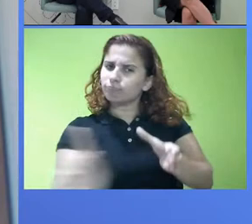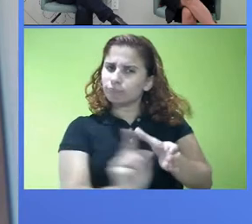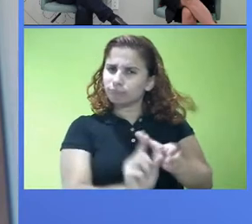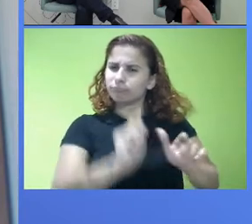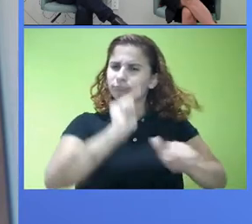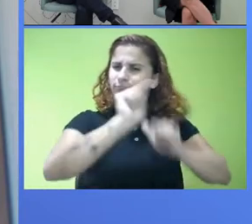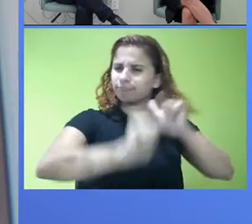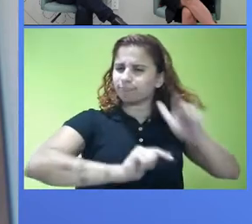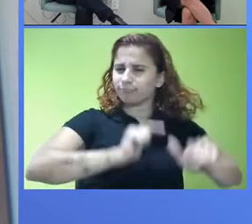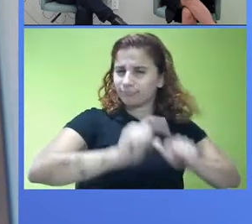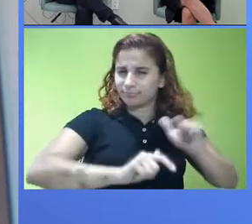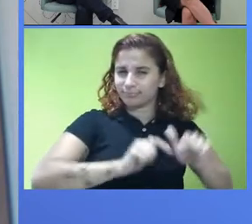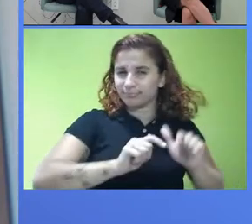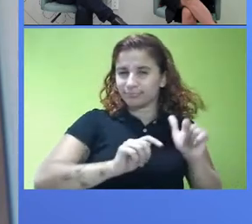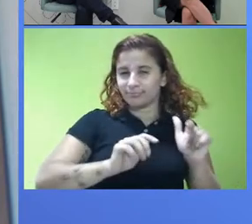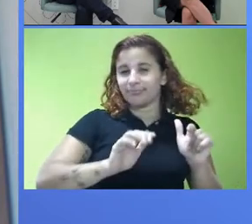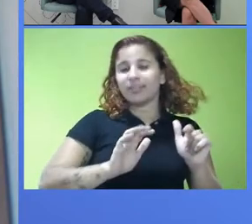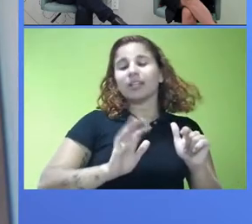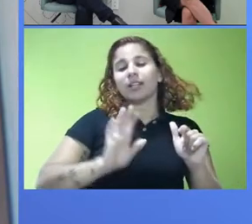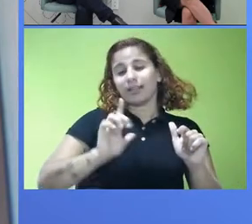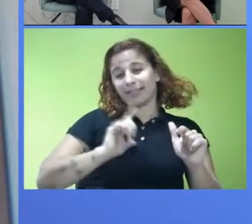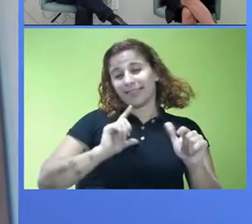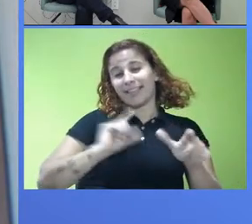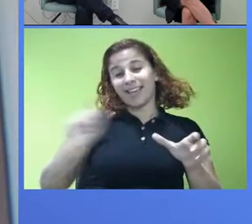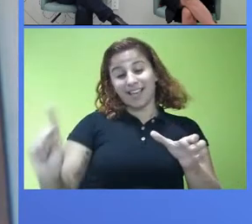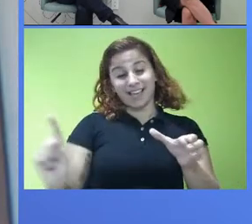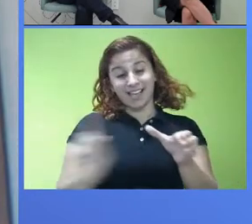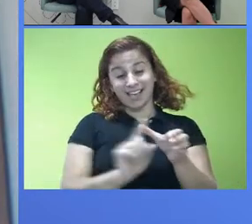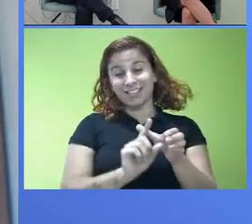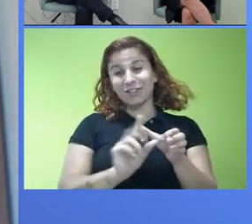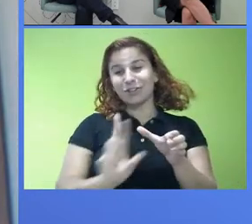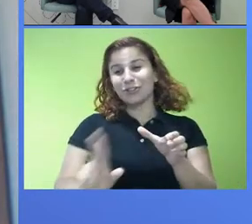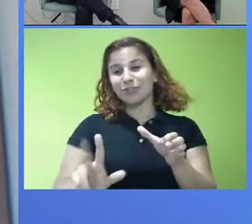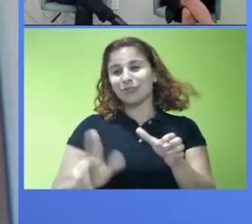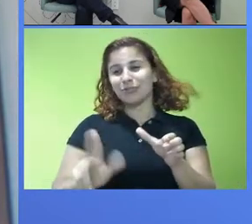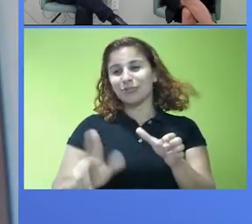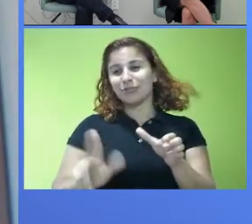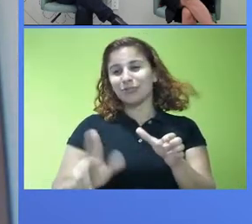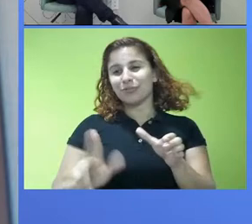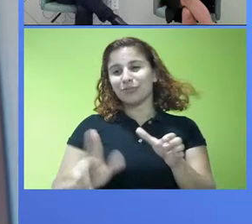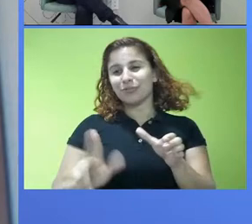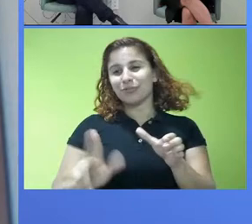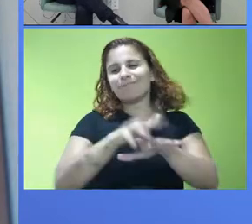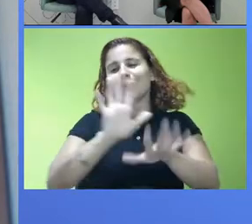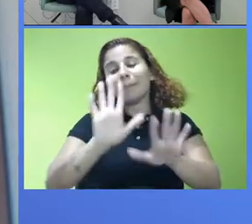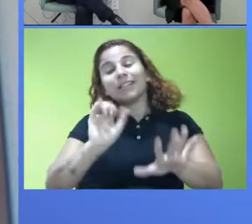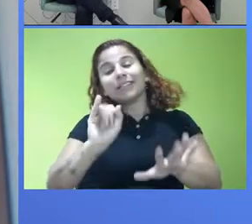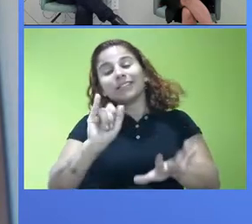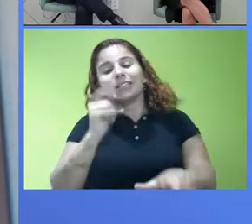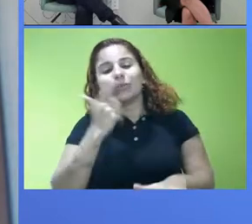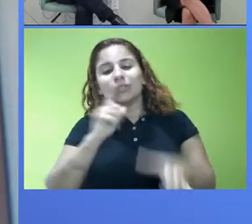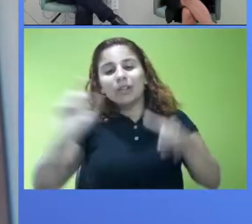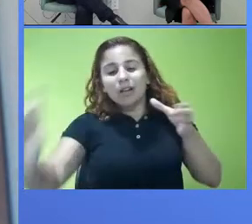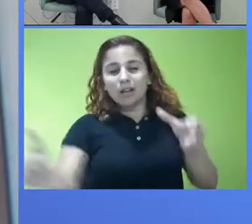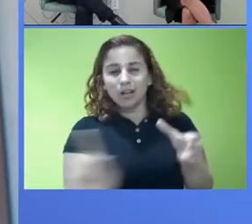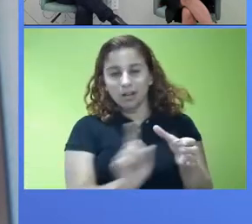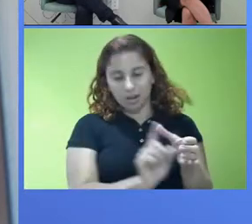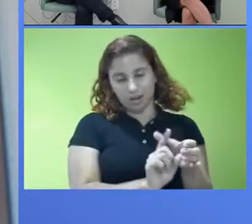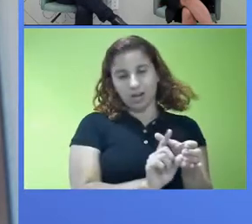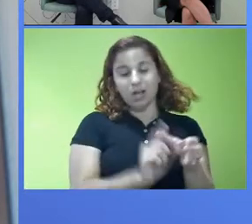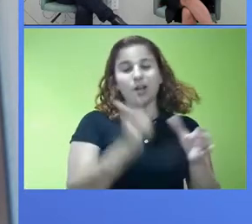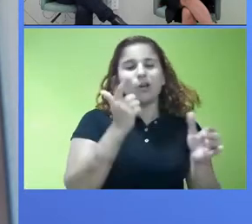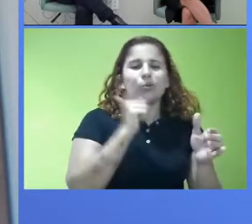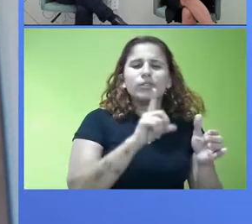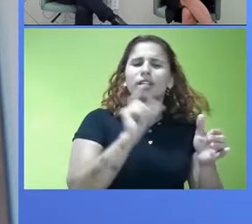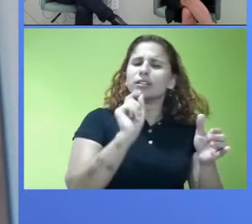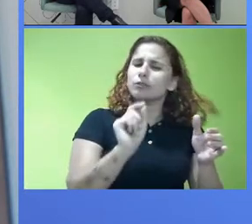Não exatamente incluídas, mas passaram por essa fase, estão agora no trabalho, quais são as ações, né, de